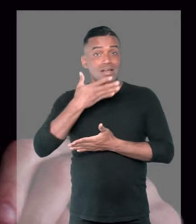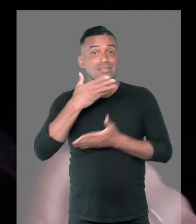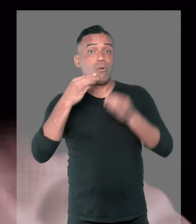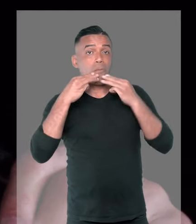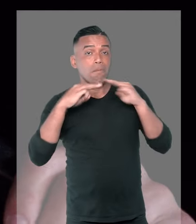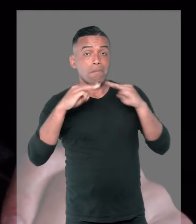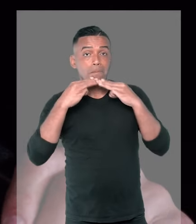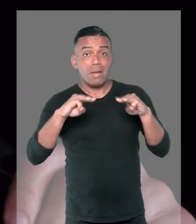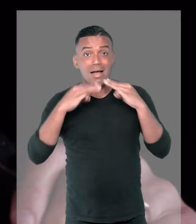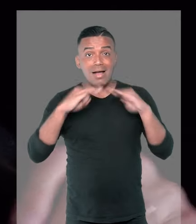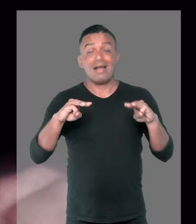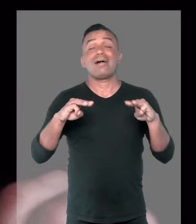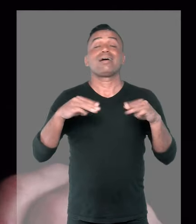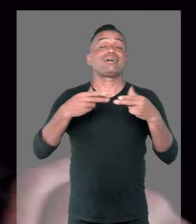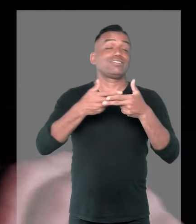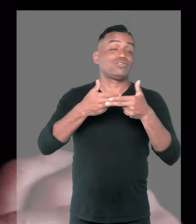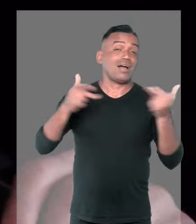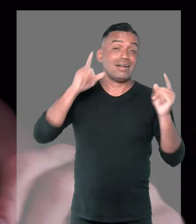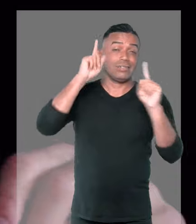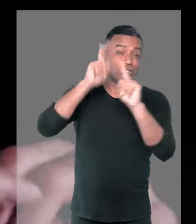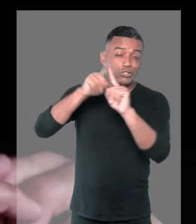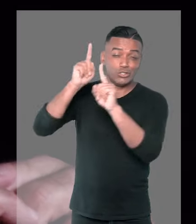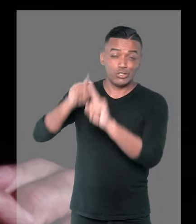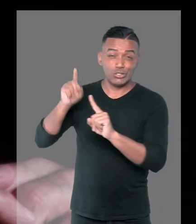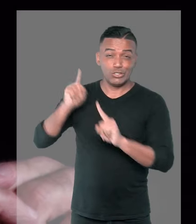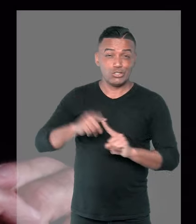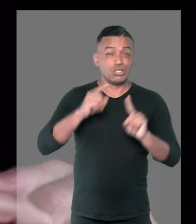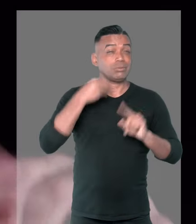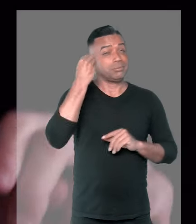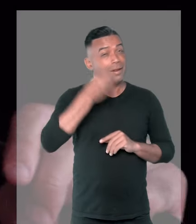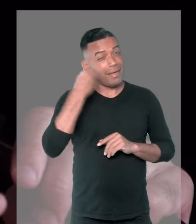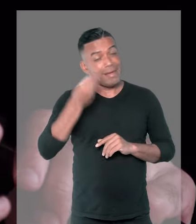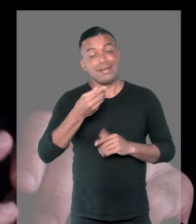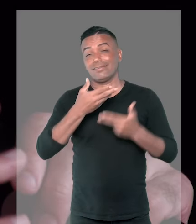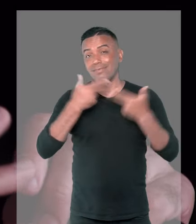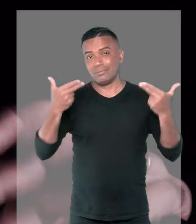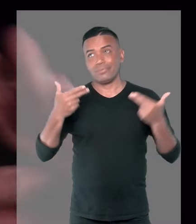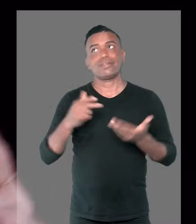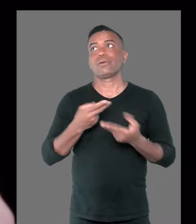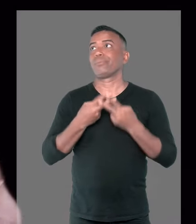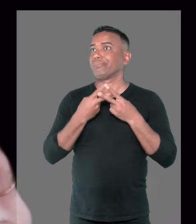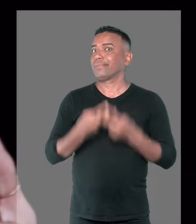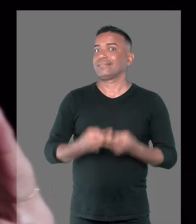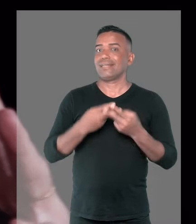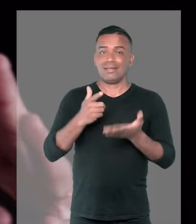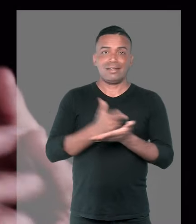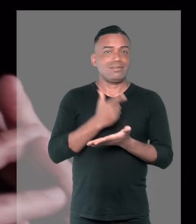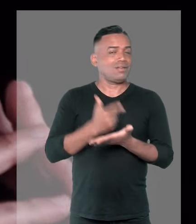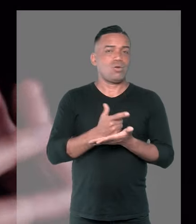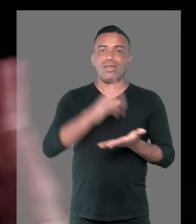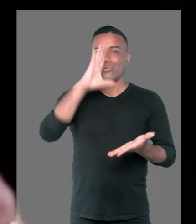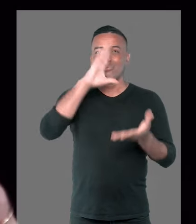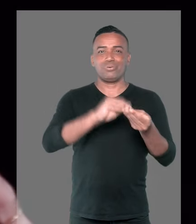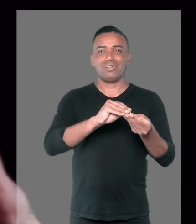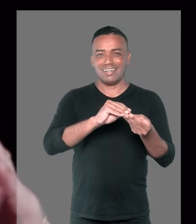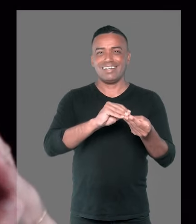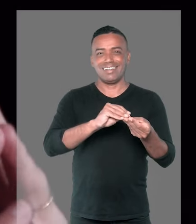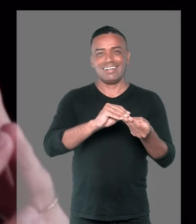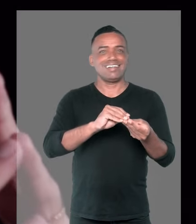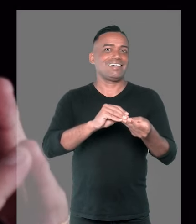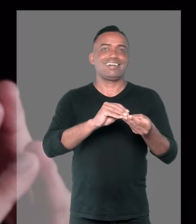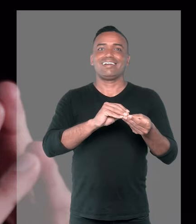avidsen de branding marketing de produto de serviço de experiência e assim por diante e eu não tenho paciência para ler livro Eu leio papers então eu li